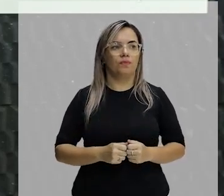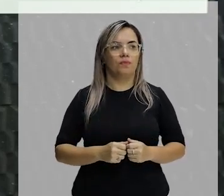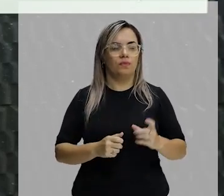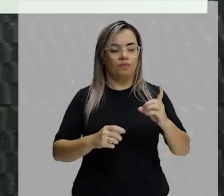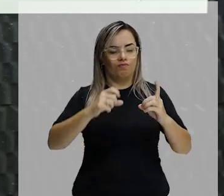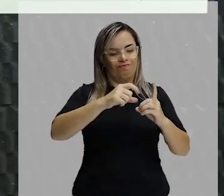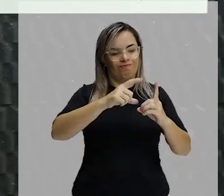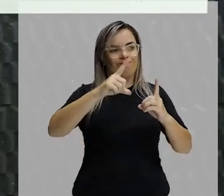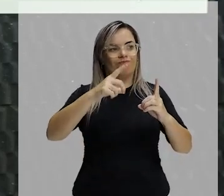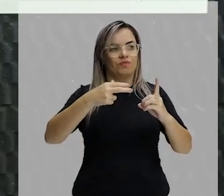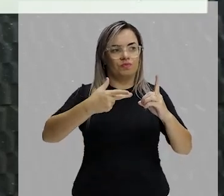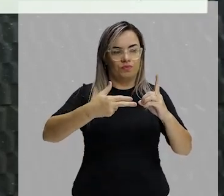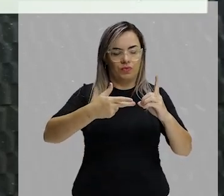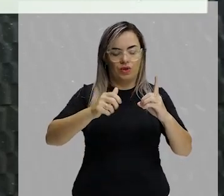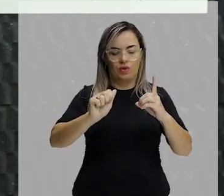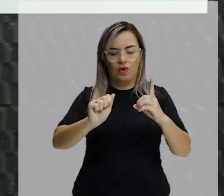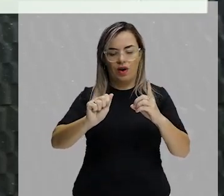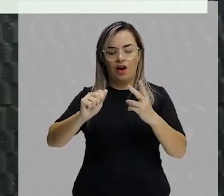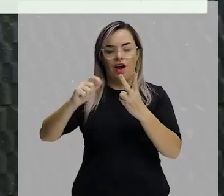pela raiz de 3.